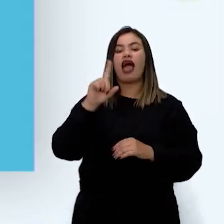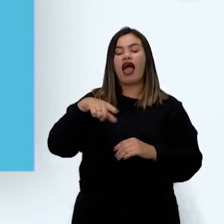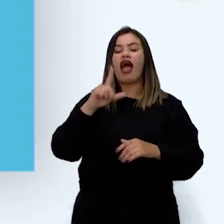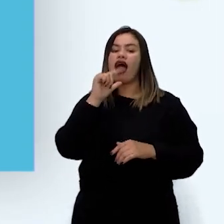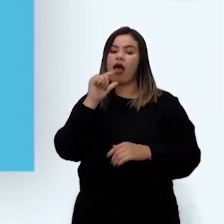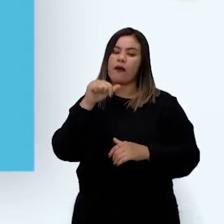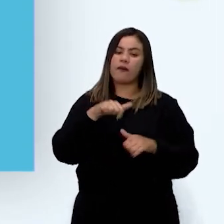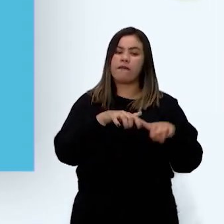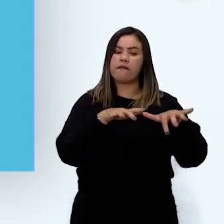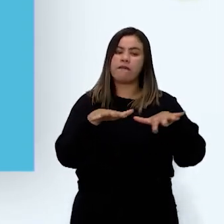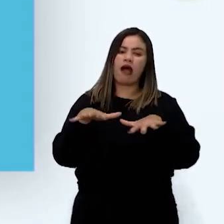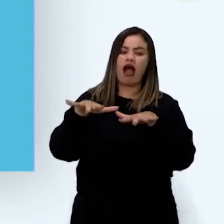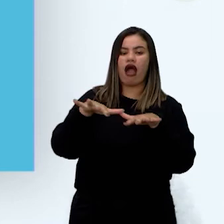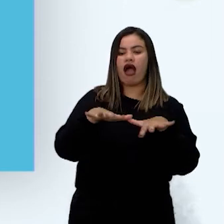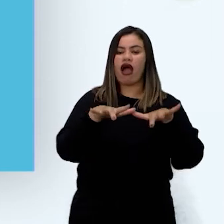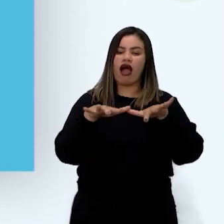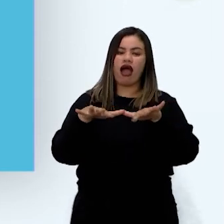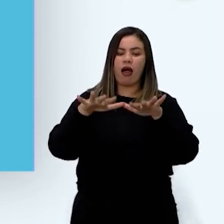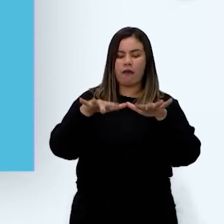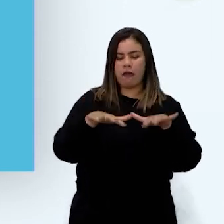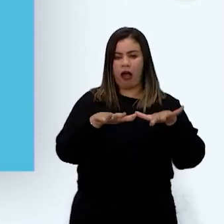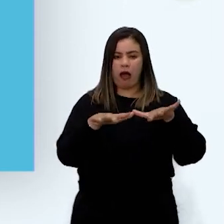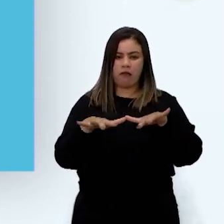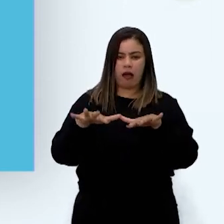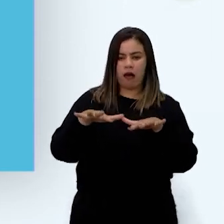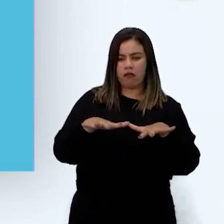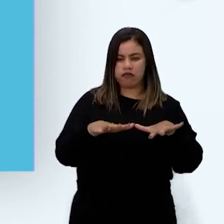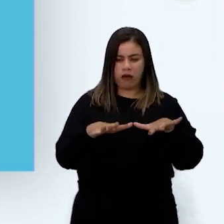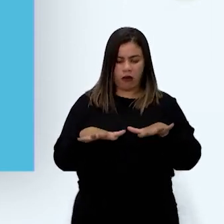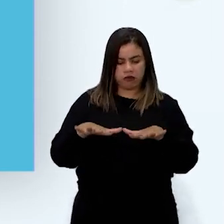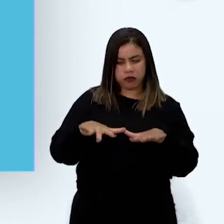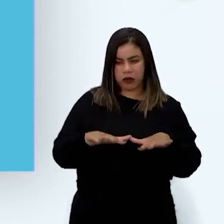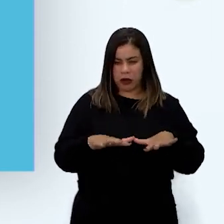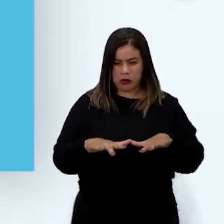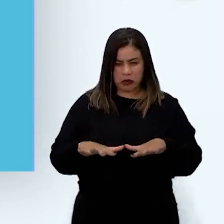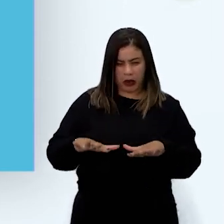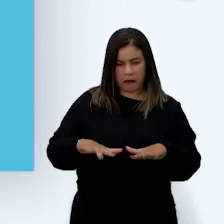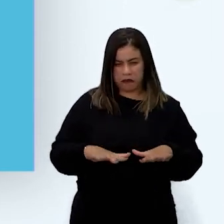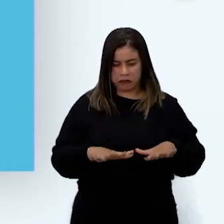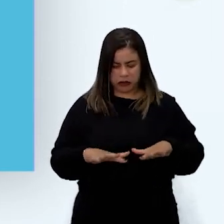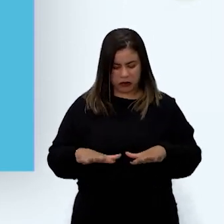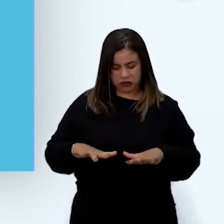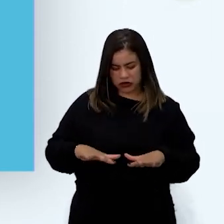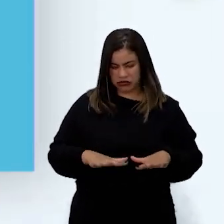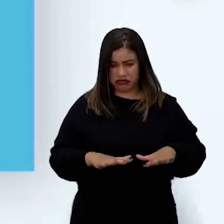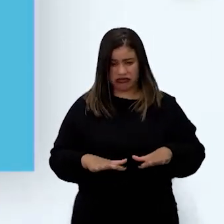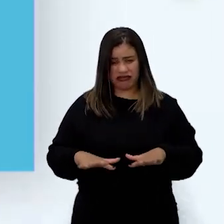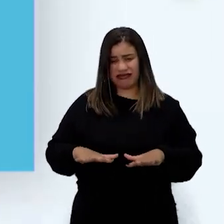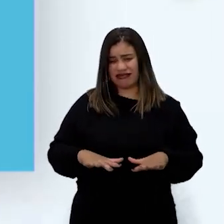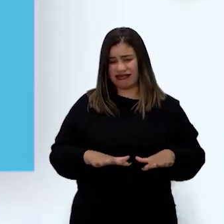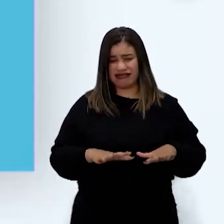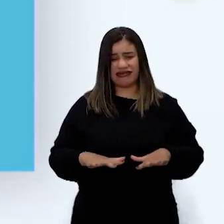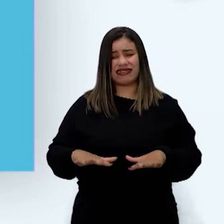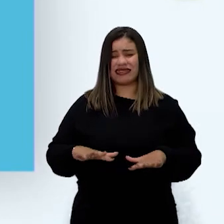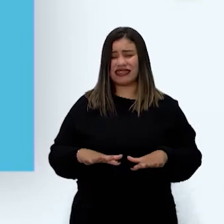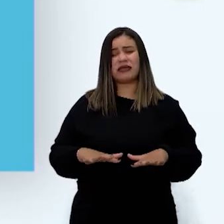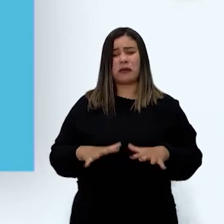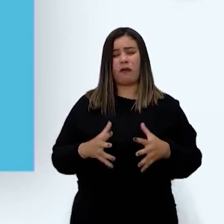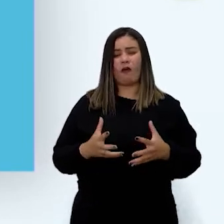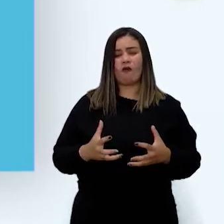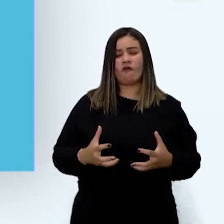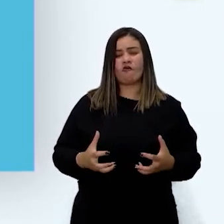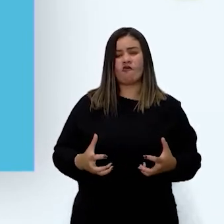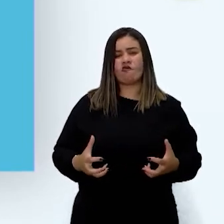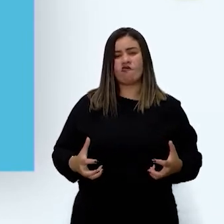água encontra-se cada vez mais reduzida em várias partes do mundo, o que faz com que as áreas inteiras tenham de enfrentar a